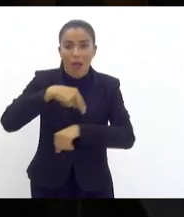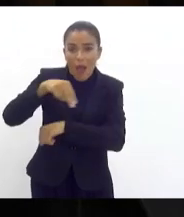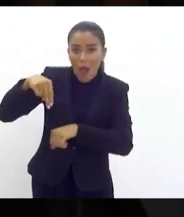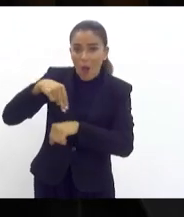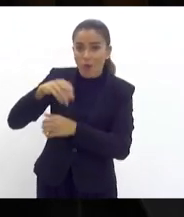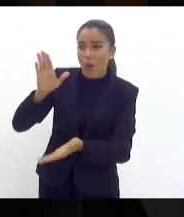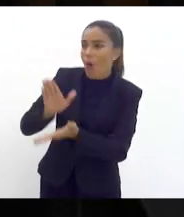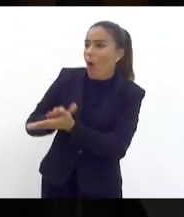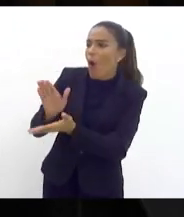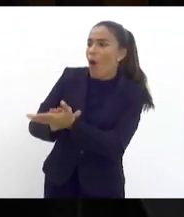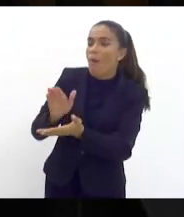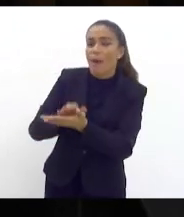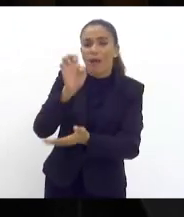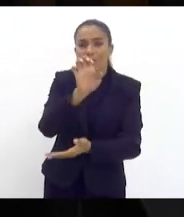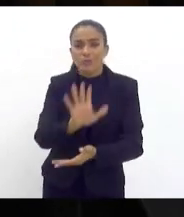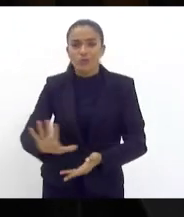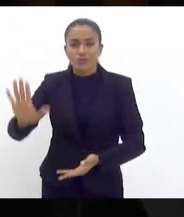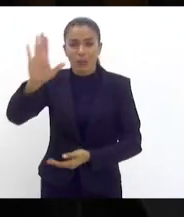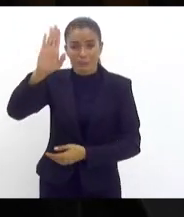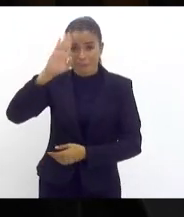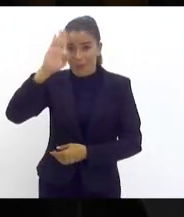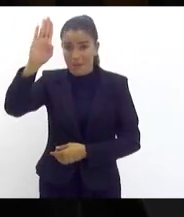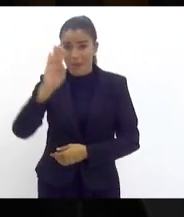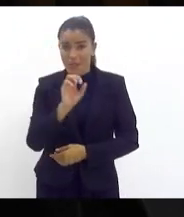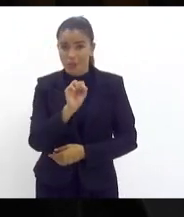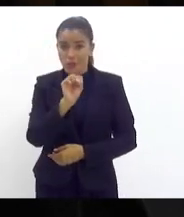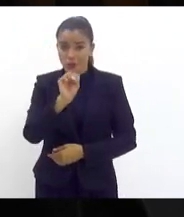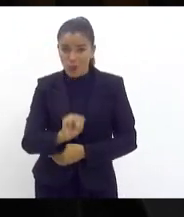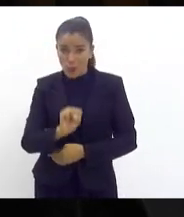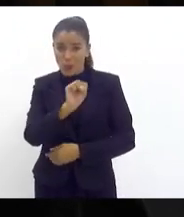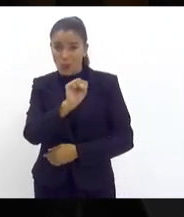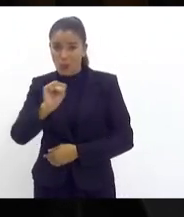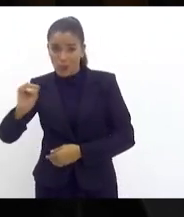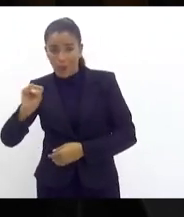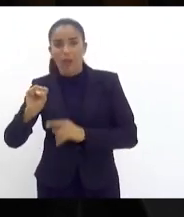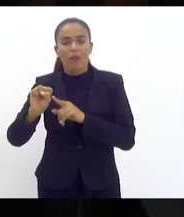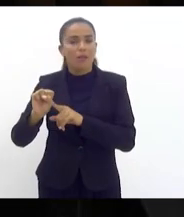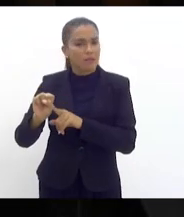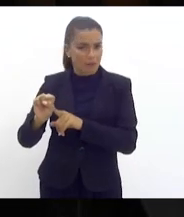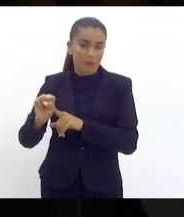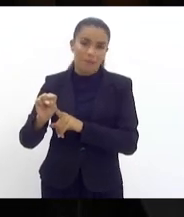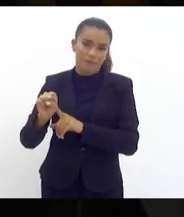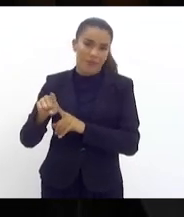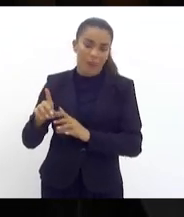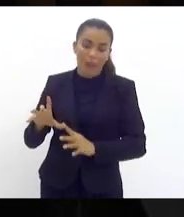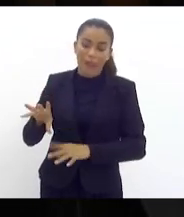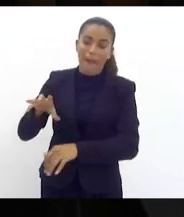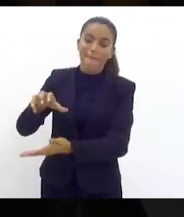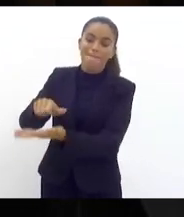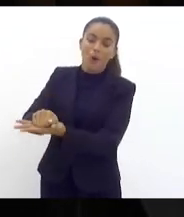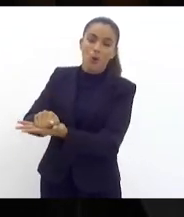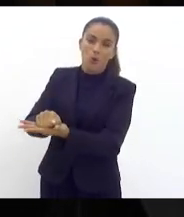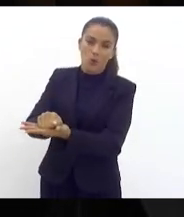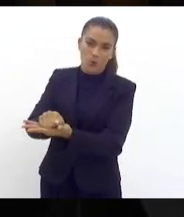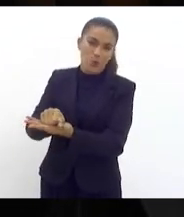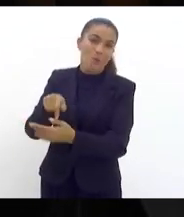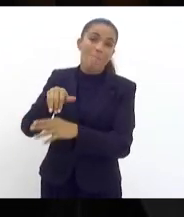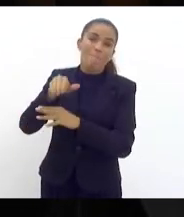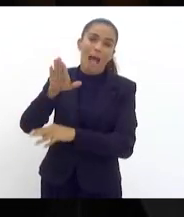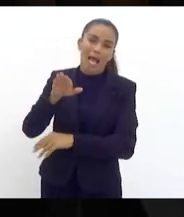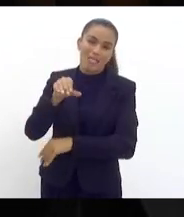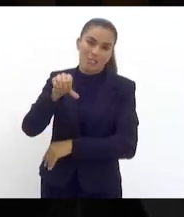cobrar dos estados, principalmente do Sul-Sudeste, que são os detentores de 90% dos